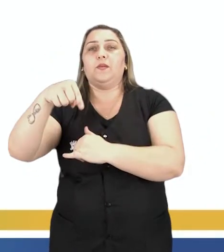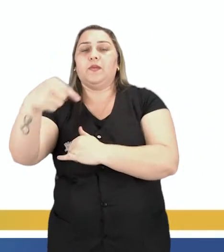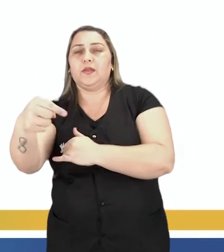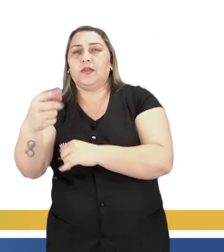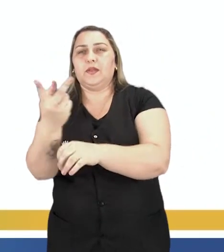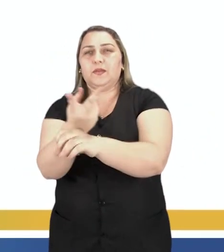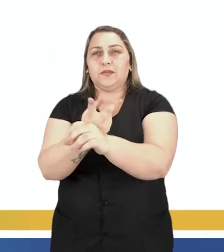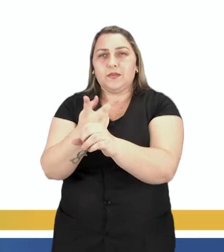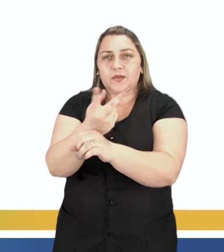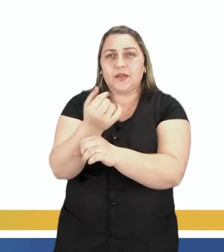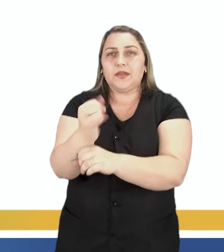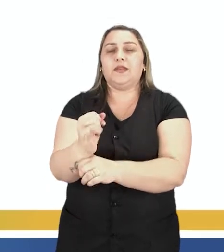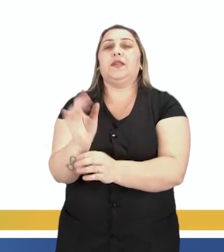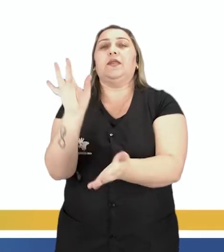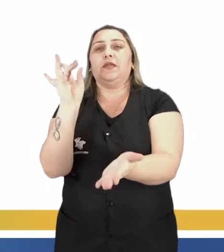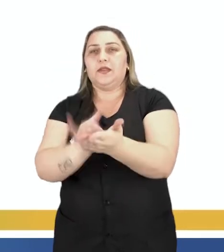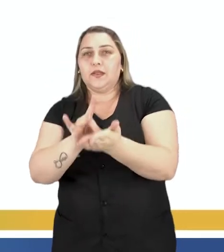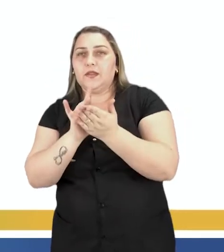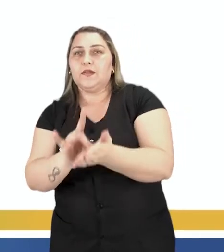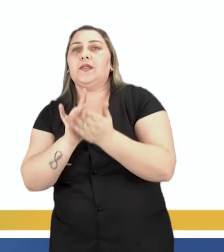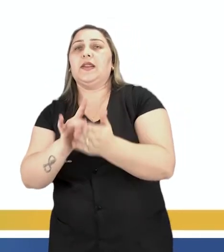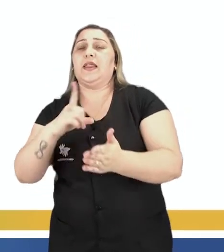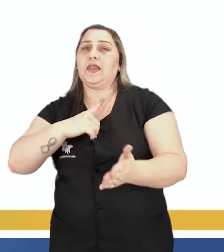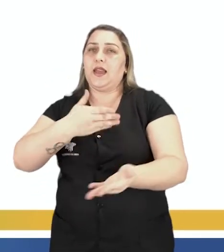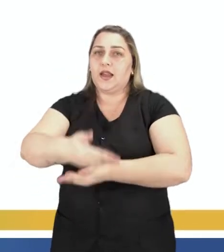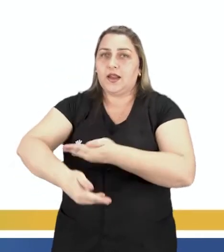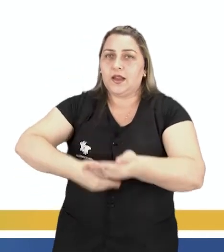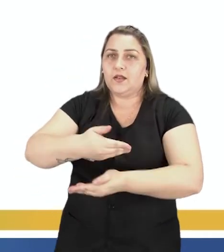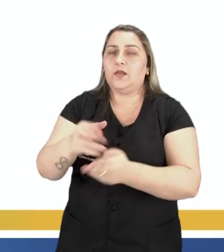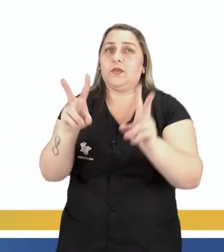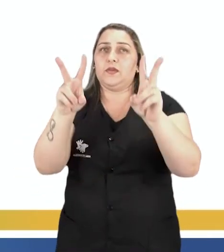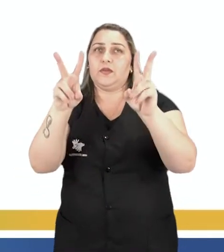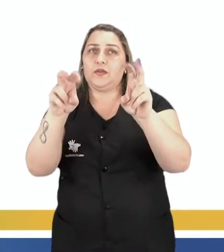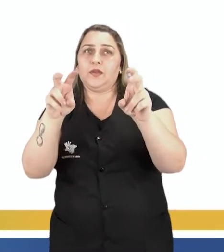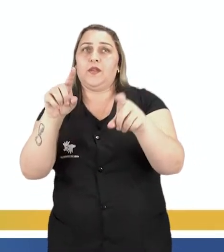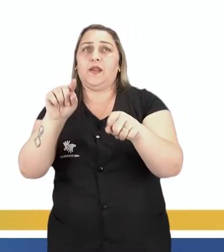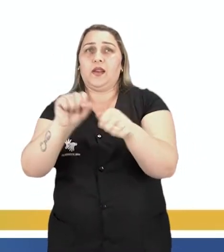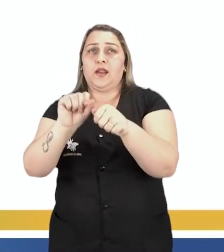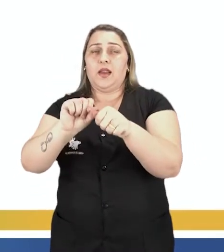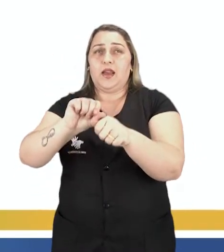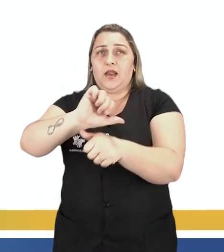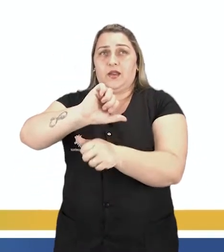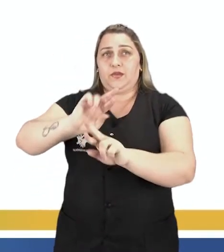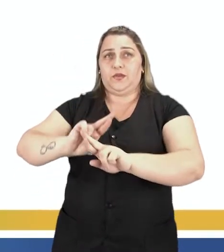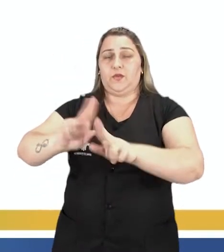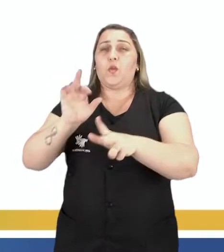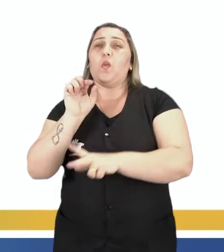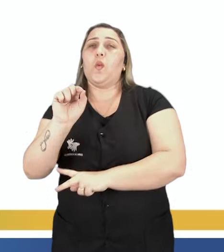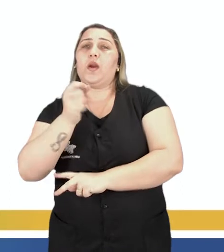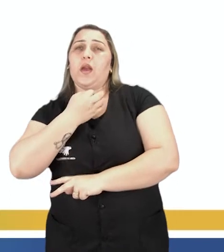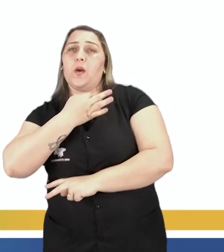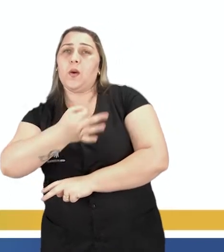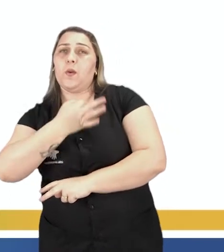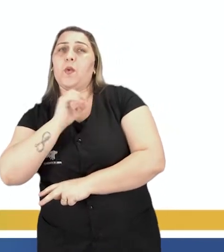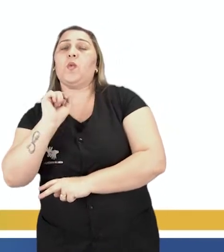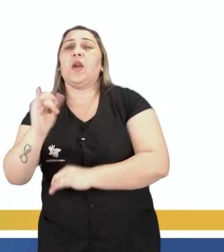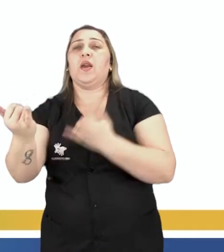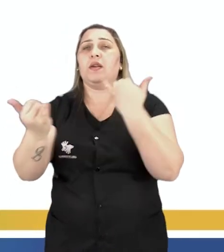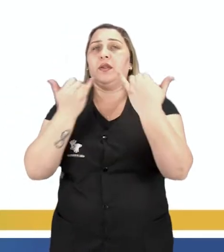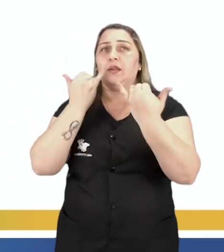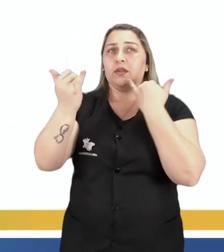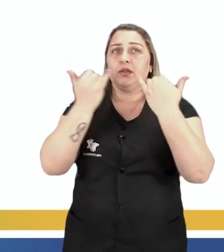delas possuem maior envolvimento com o tema. Isso fará com que você diferencie o que é opinião e o que é